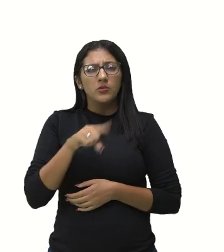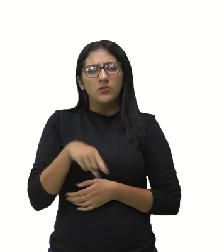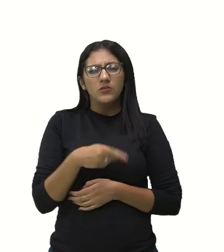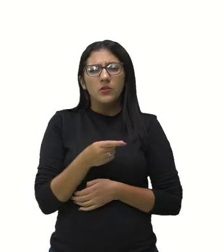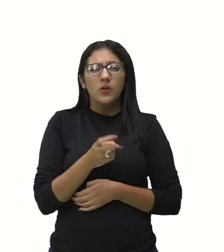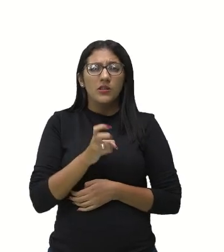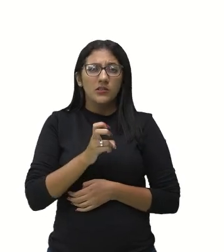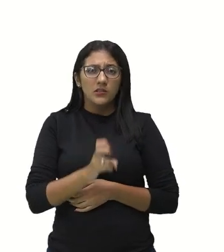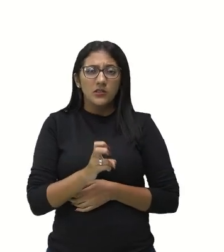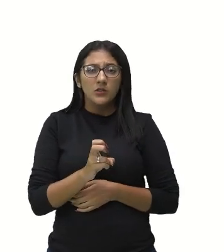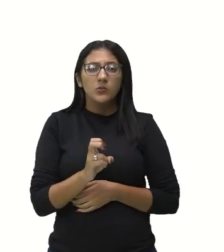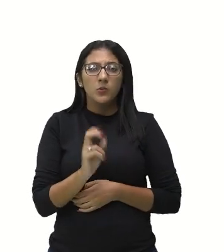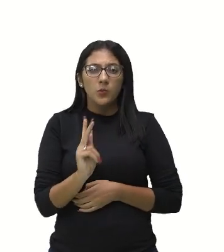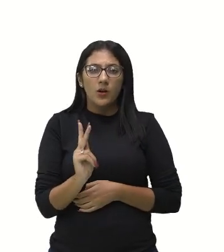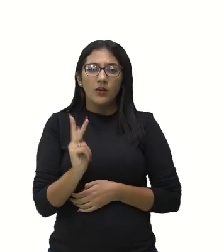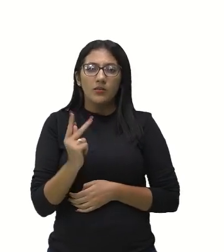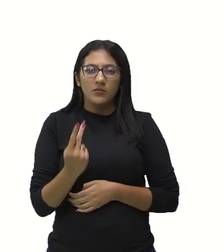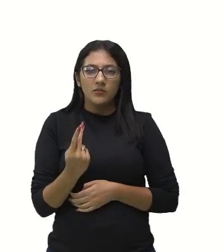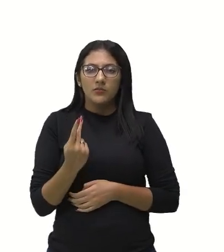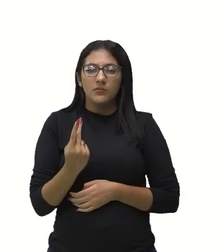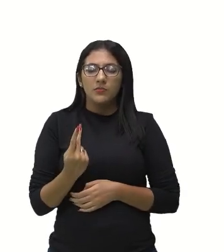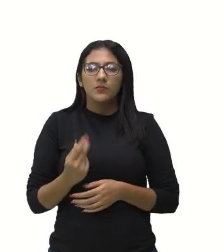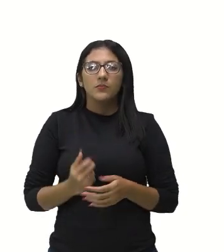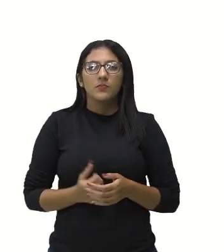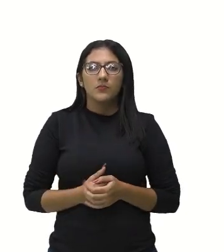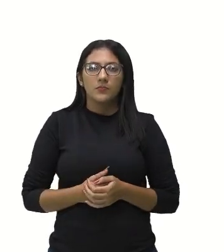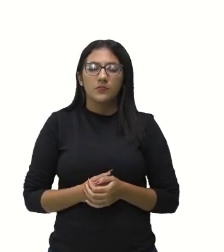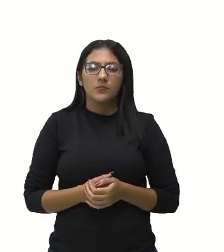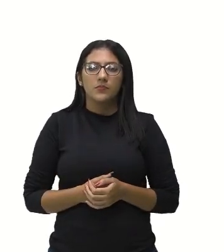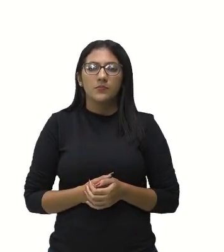78,5 H. Ok?